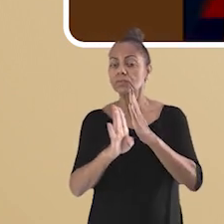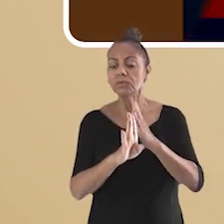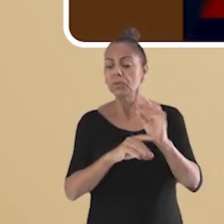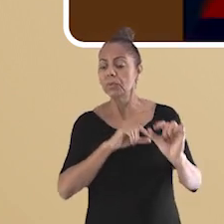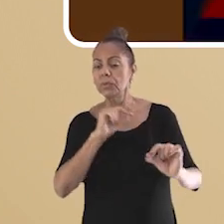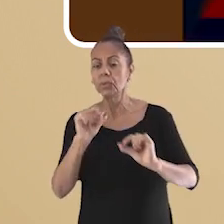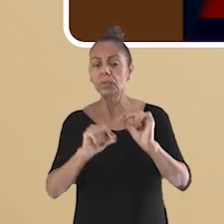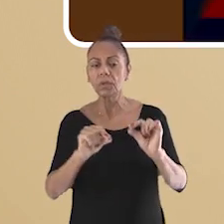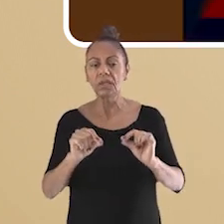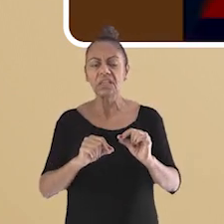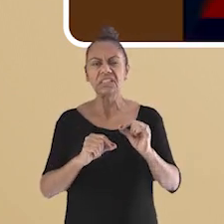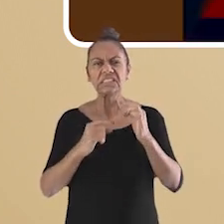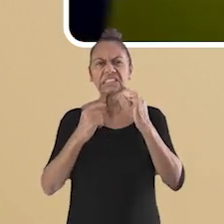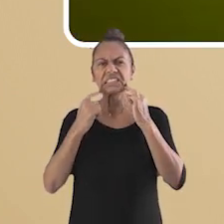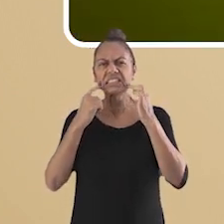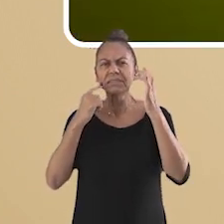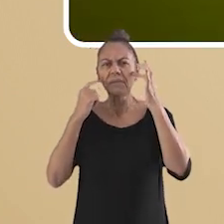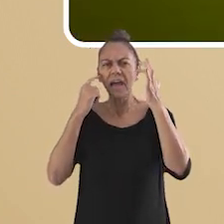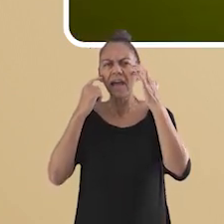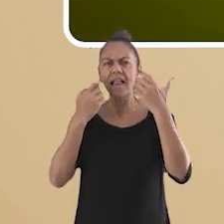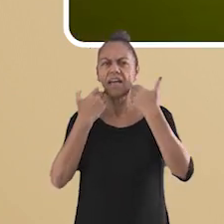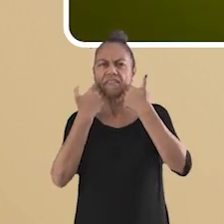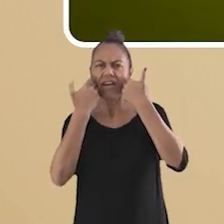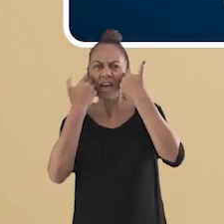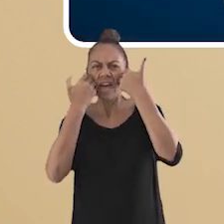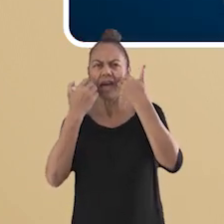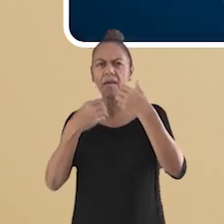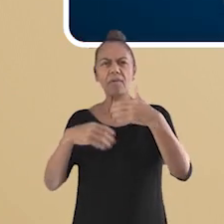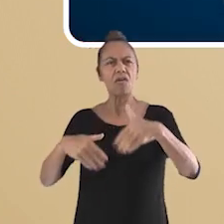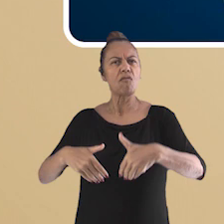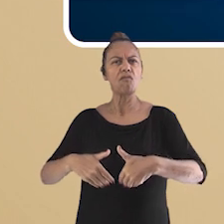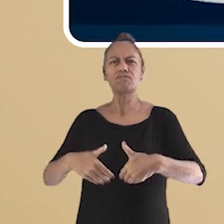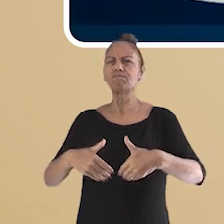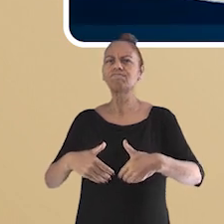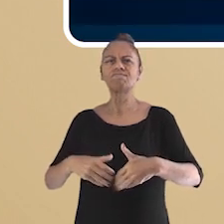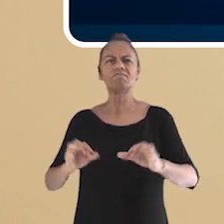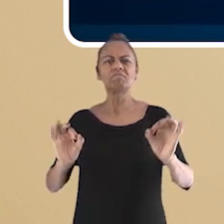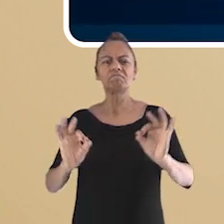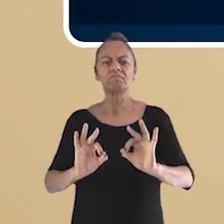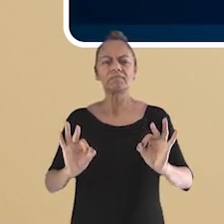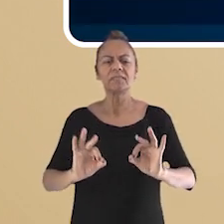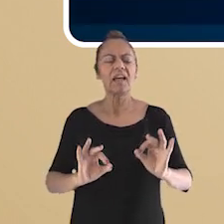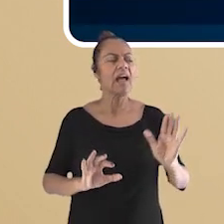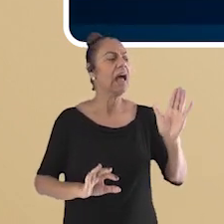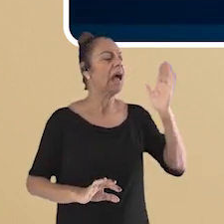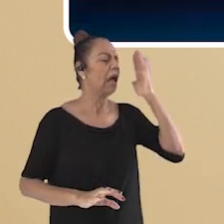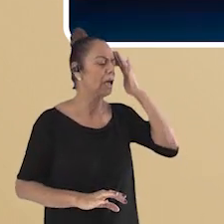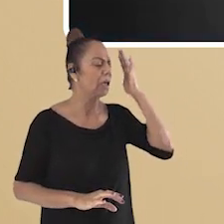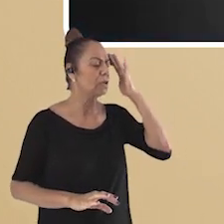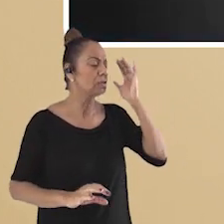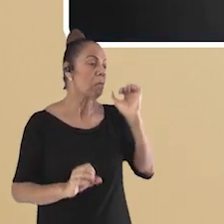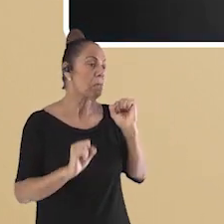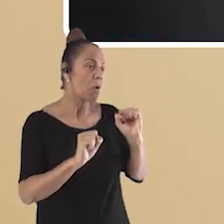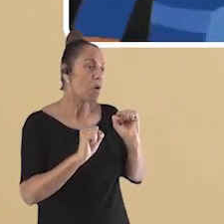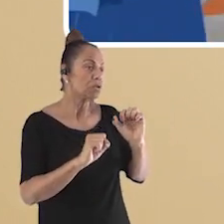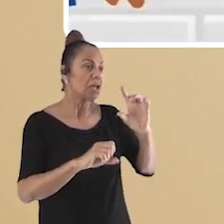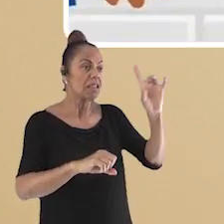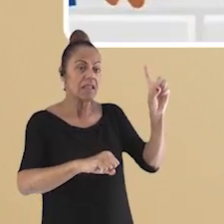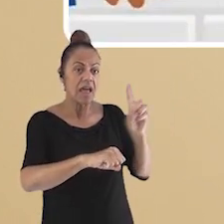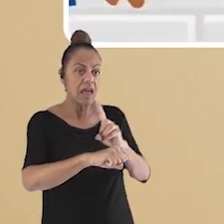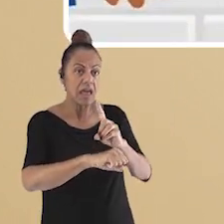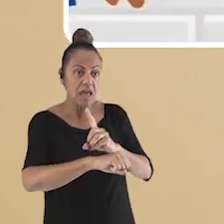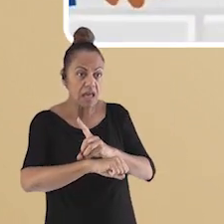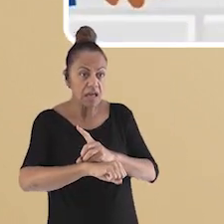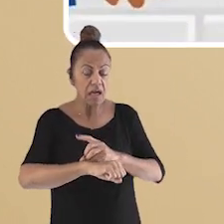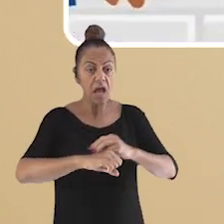descobrir o que ele tem. Vamos lá! Manchas na pele, febre, falta de apetite. O que será que ele tem? Eu sei, eu